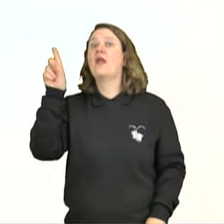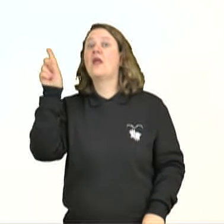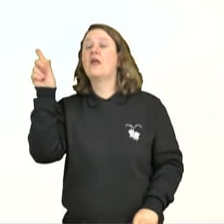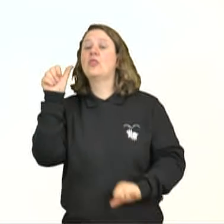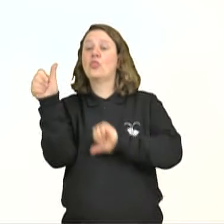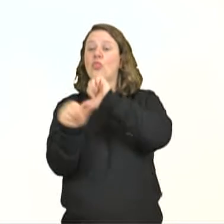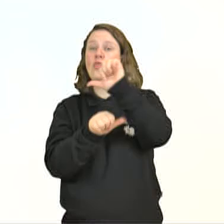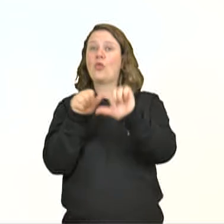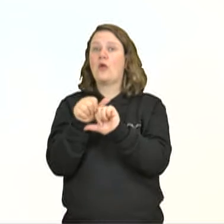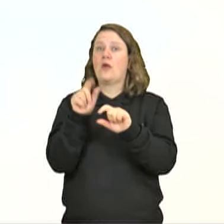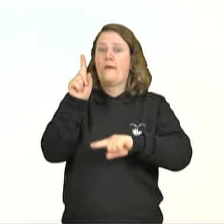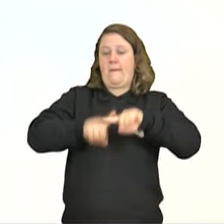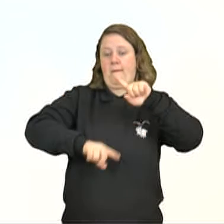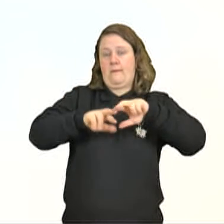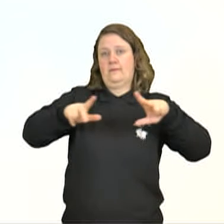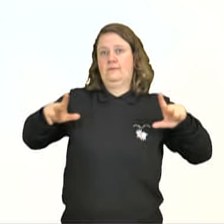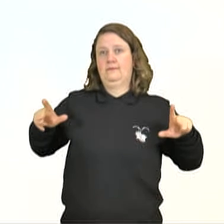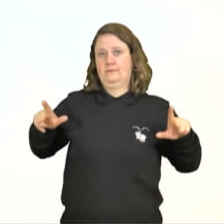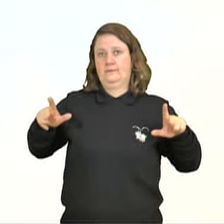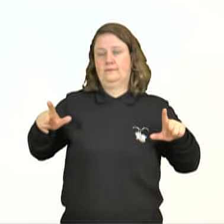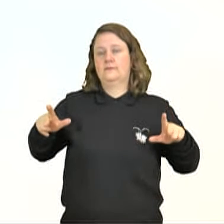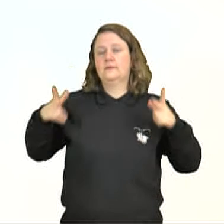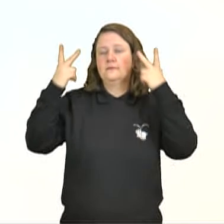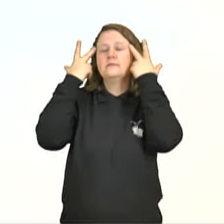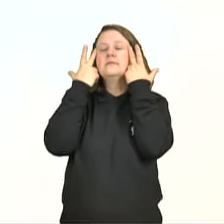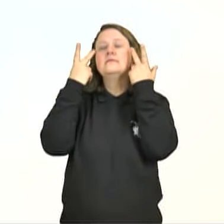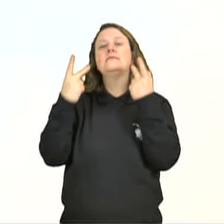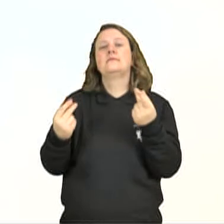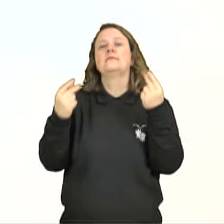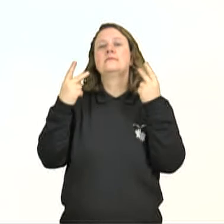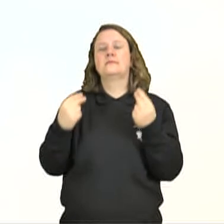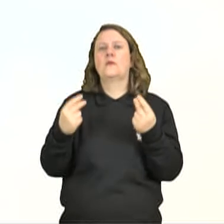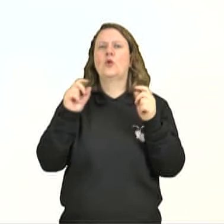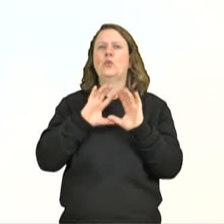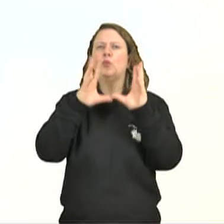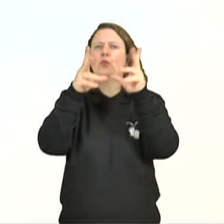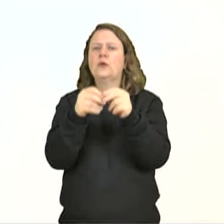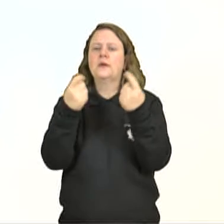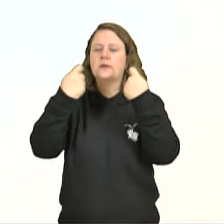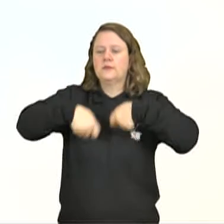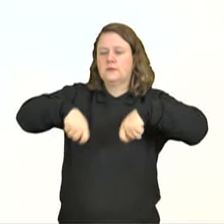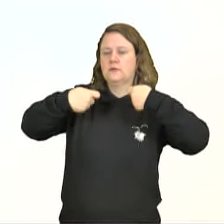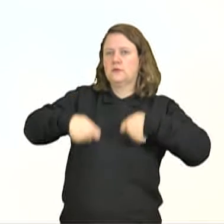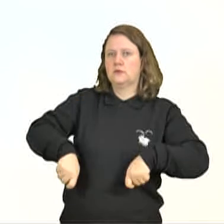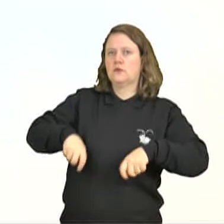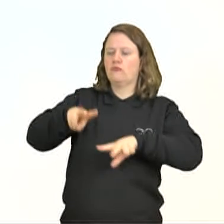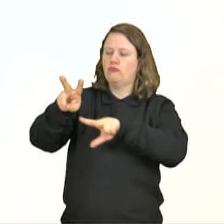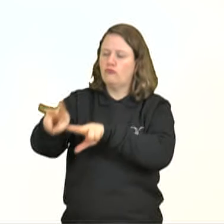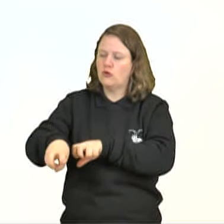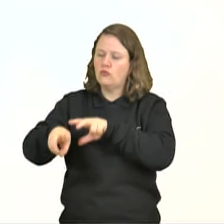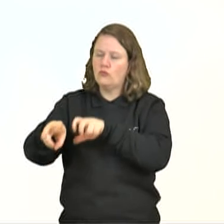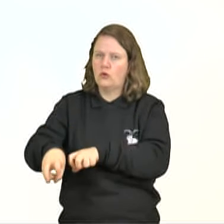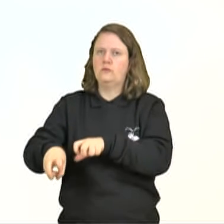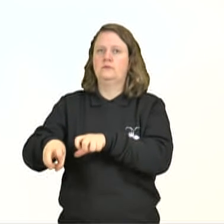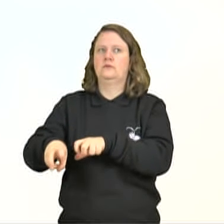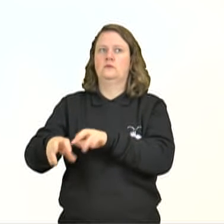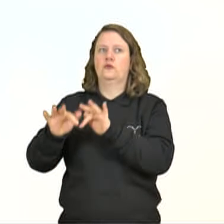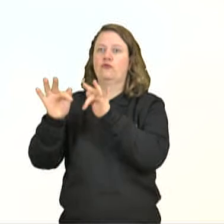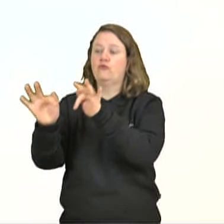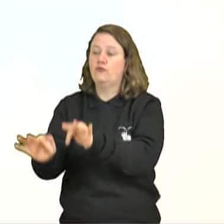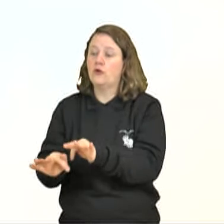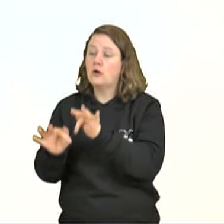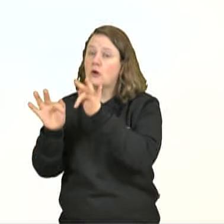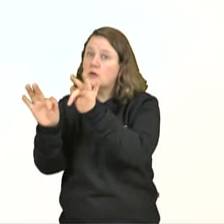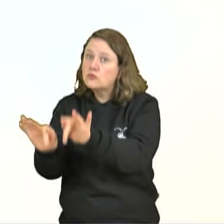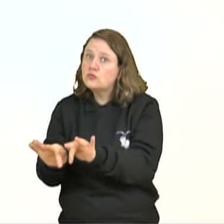de produtos, né? Em geral, tudo que era necessário se produzia no feudo. Destaco aqui para vocês, o feudo